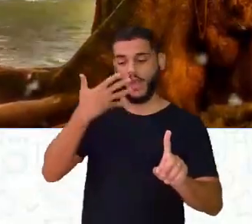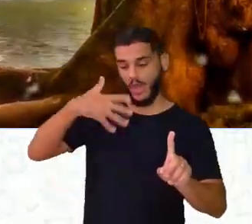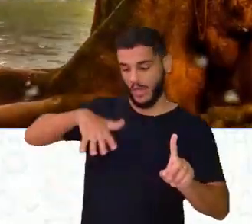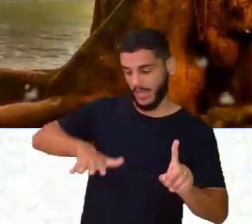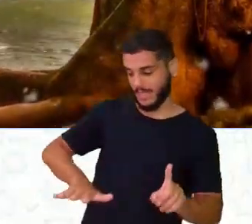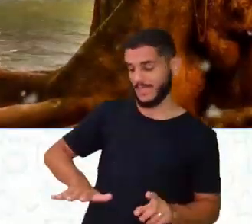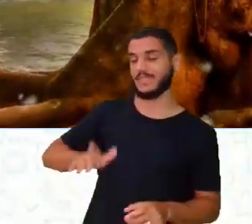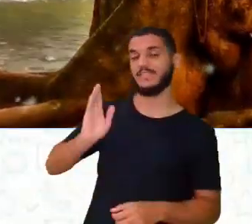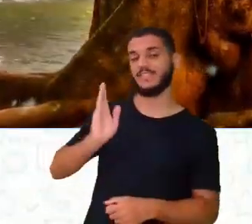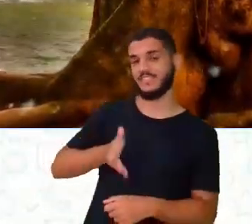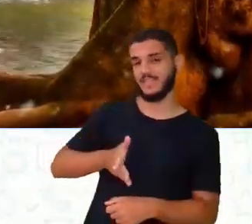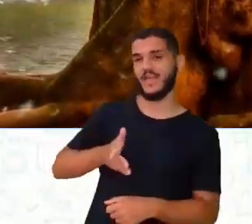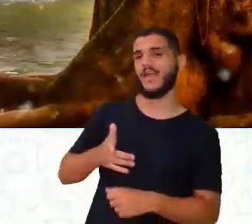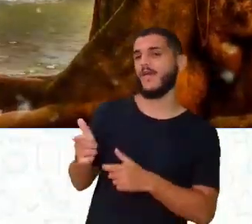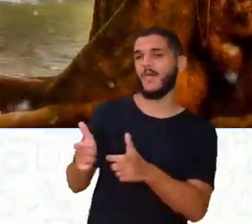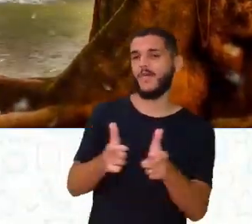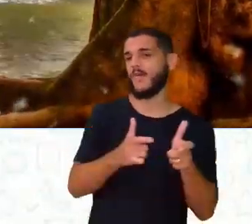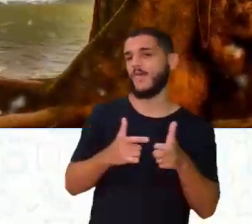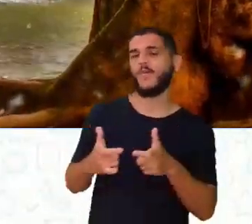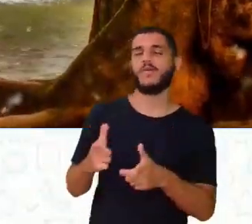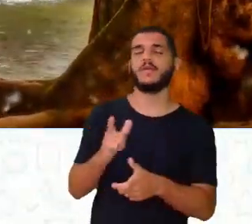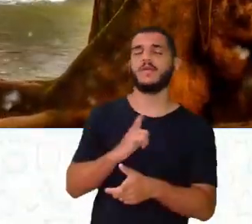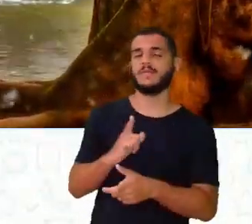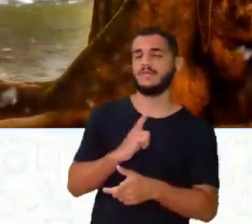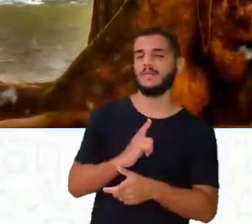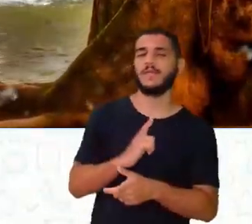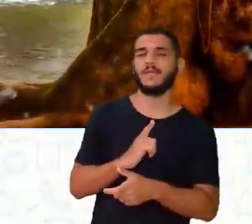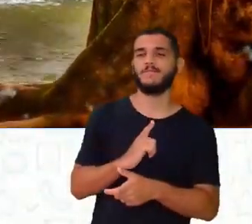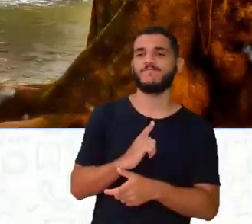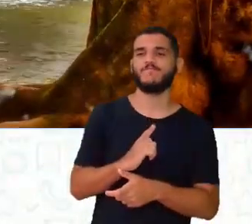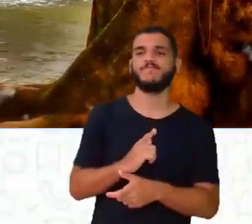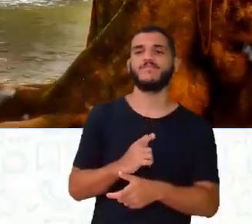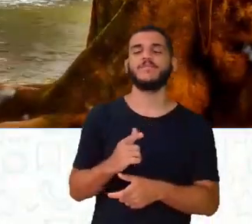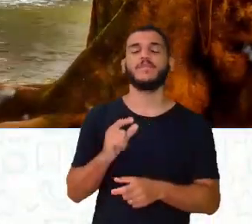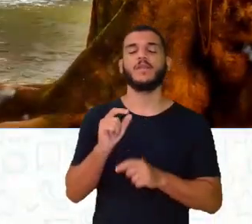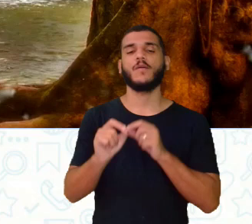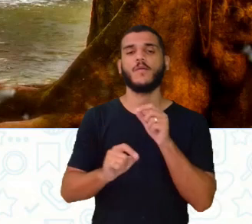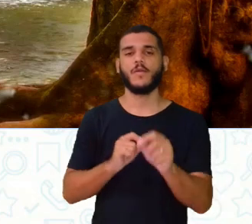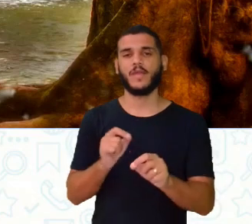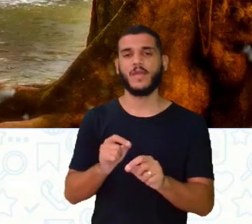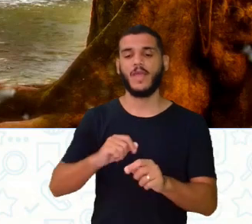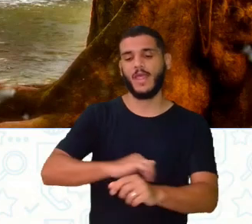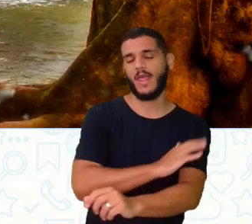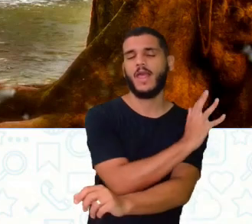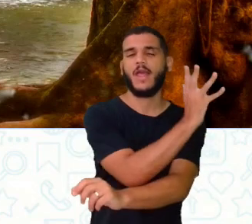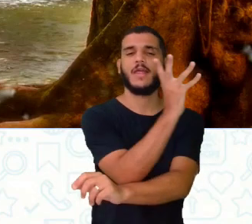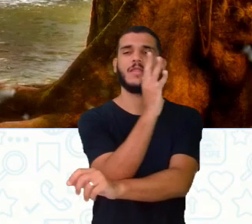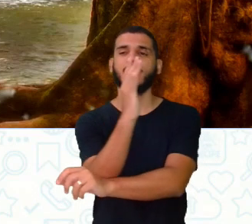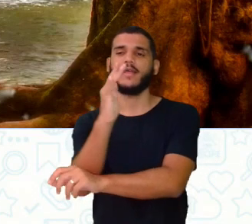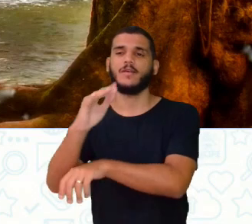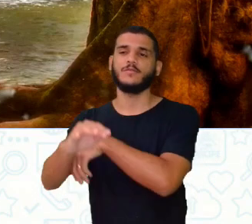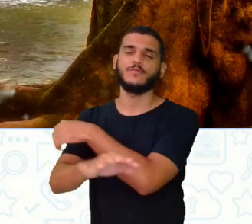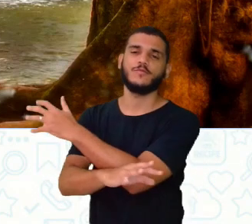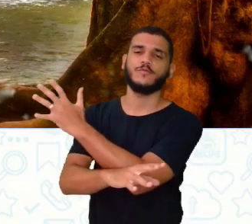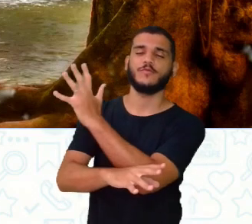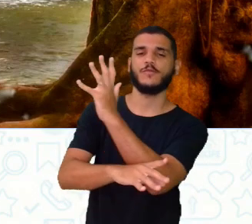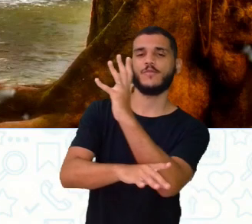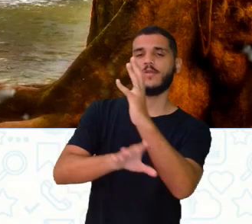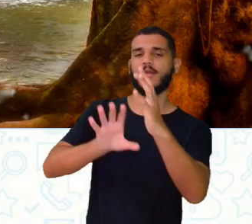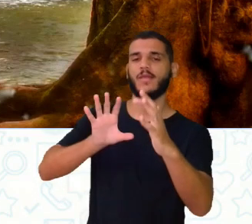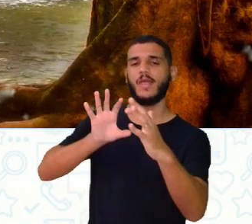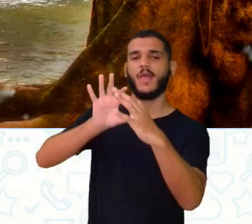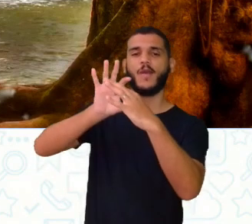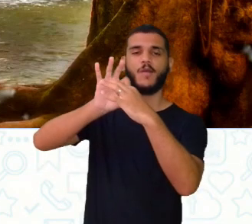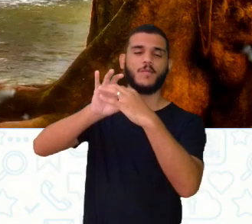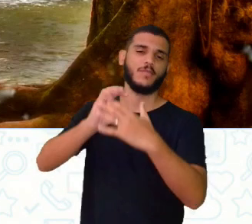criança, em algum lugar perdido, onde havia transfusão da natureza e comunhão com